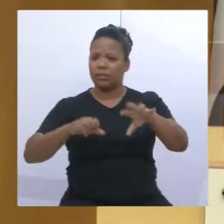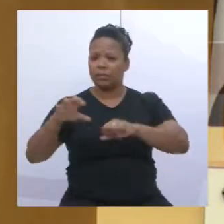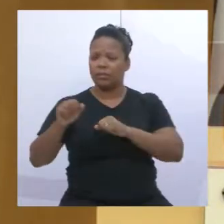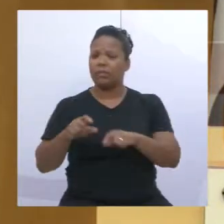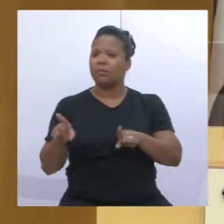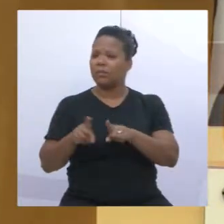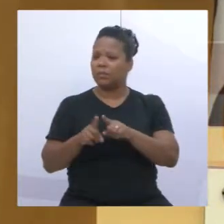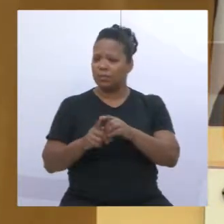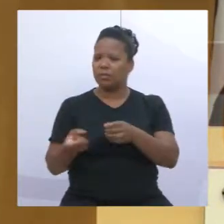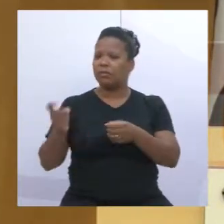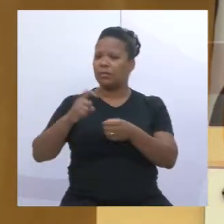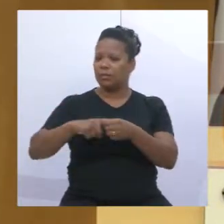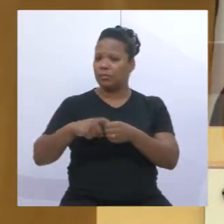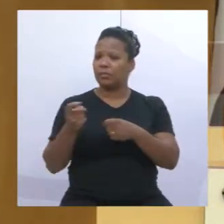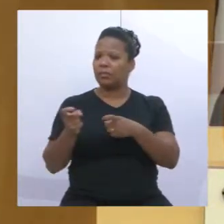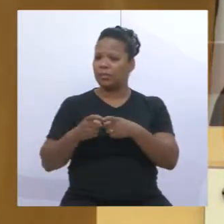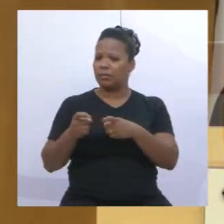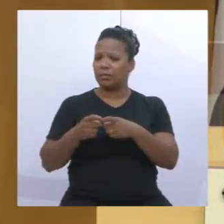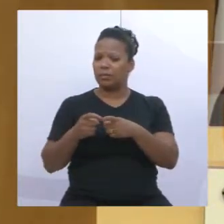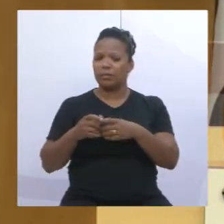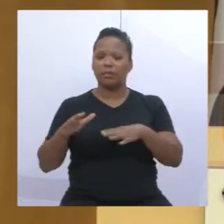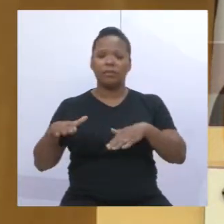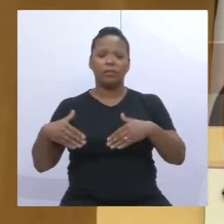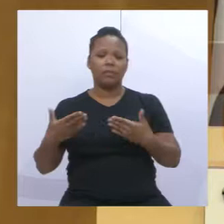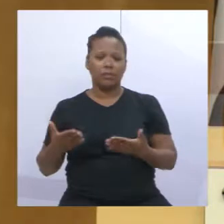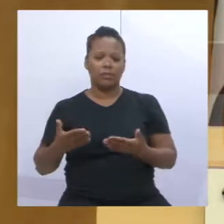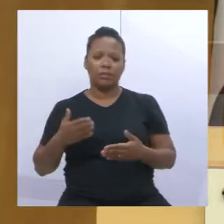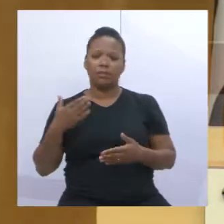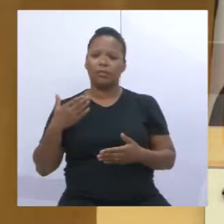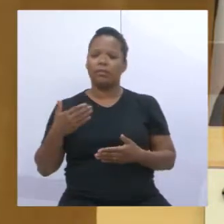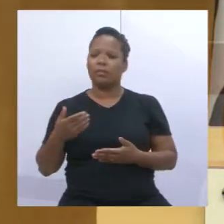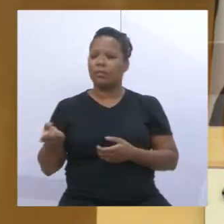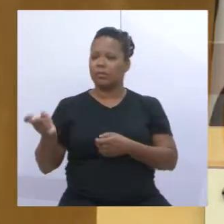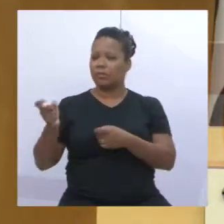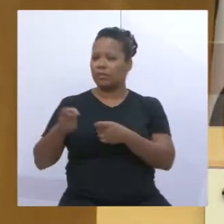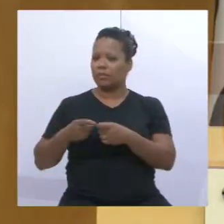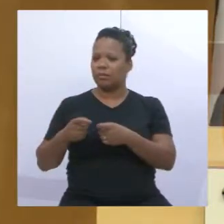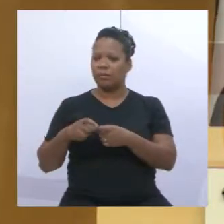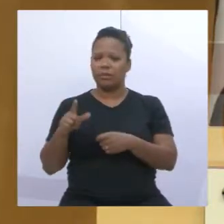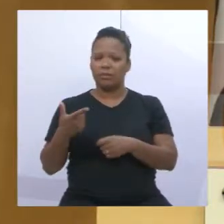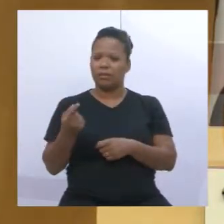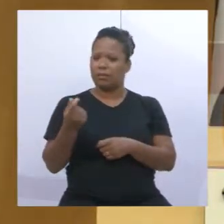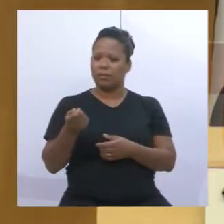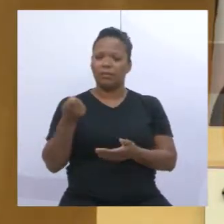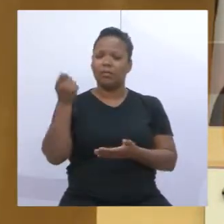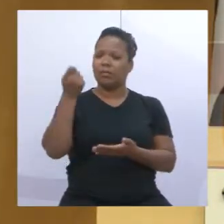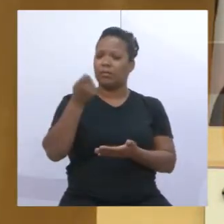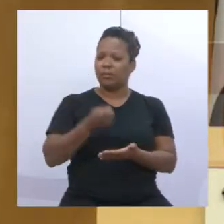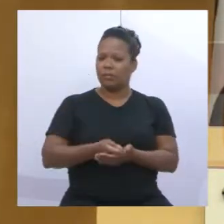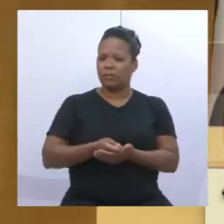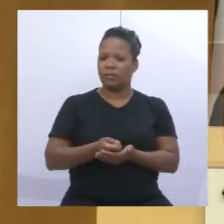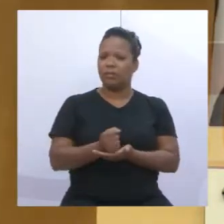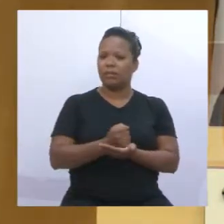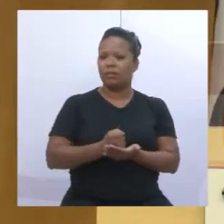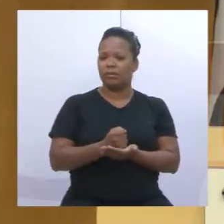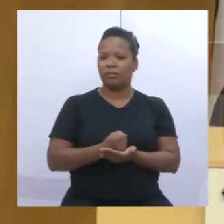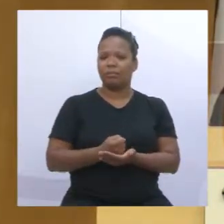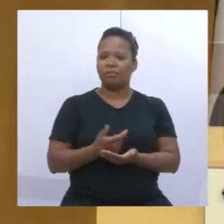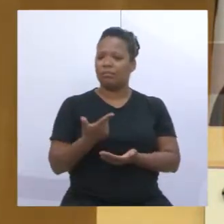convênio médico oferecido pela empresa, mas quando utiliza o convênio não possui condições de comprar o medicamento